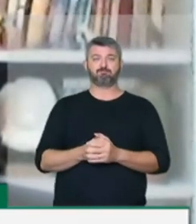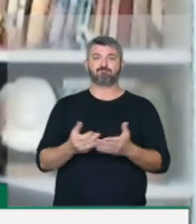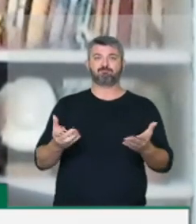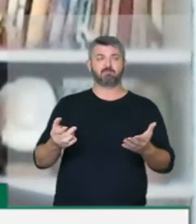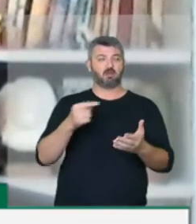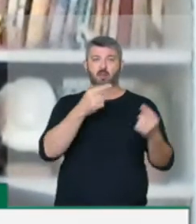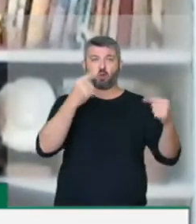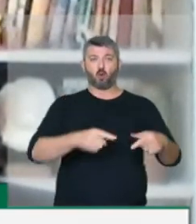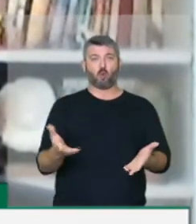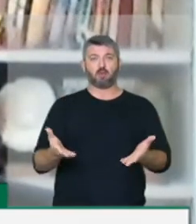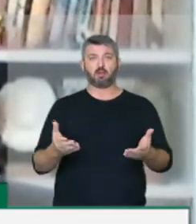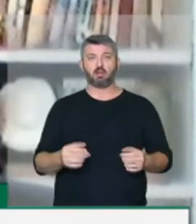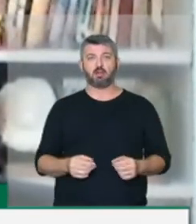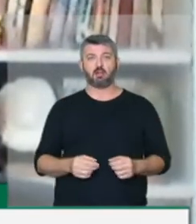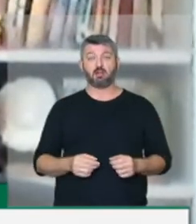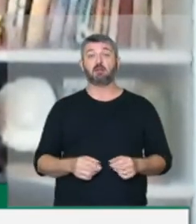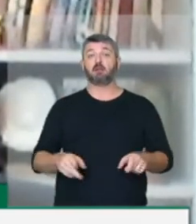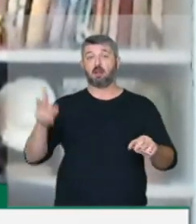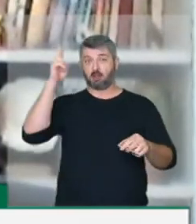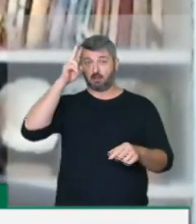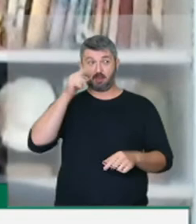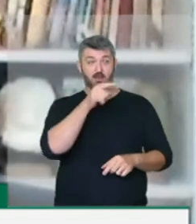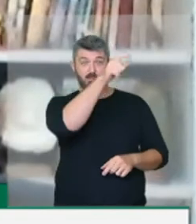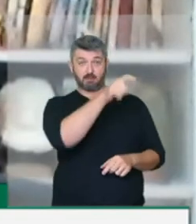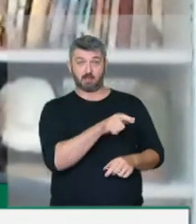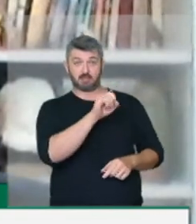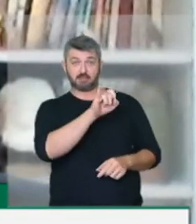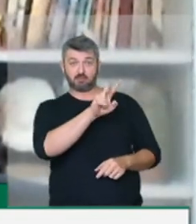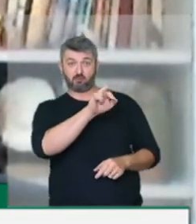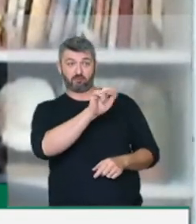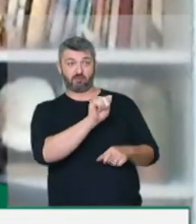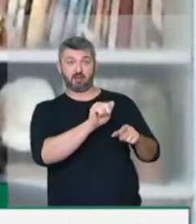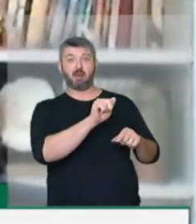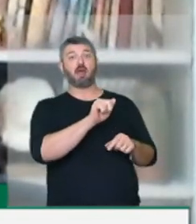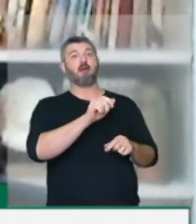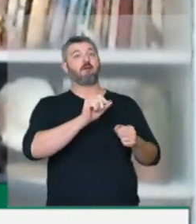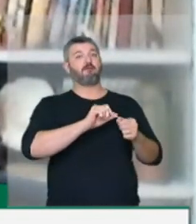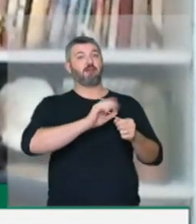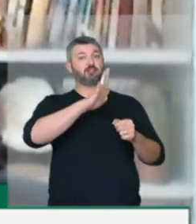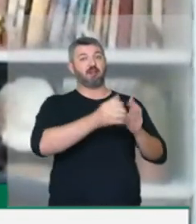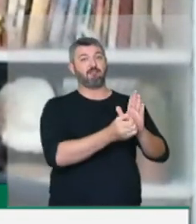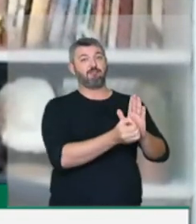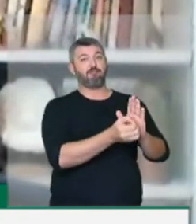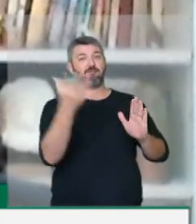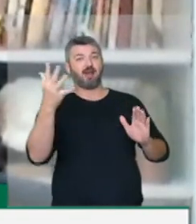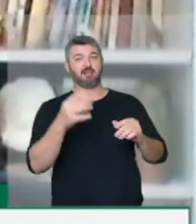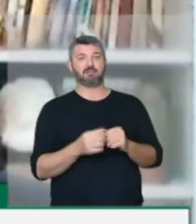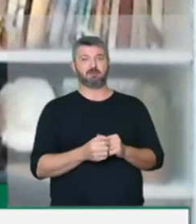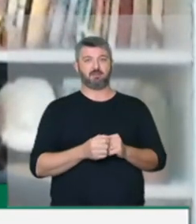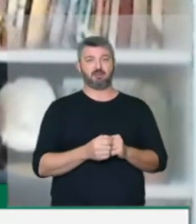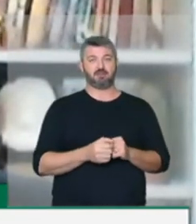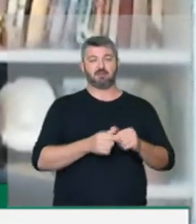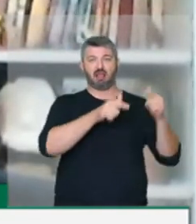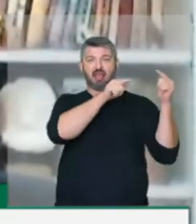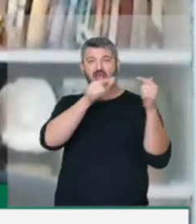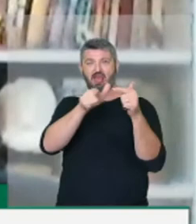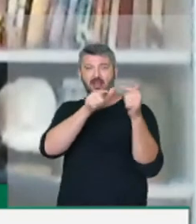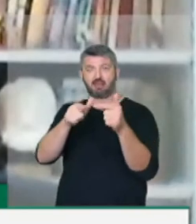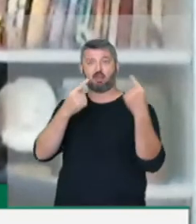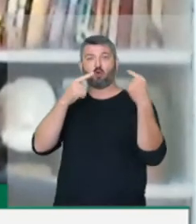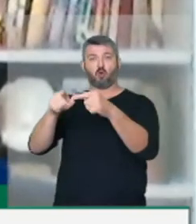Constituição Federal. É importante lembrar que o deputado Daniel Silveira é reincidente na divulgação de ataques e